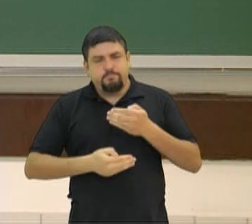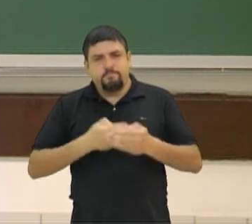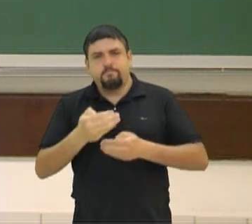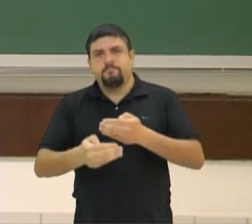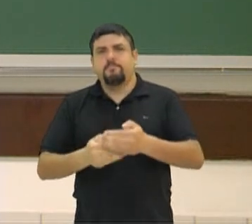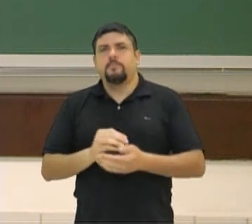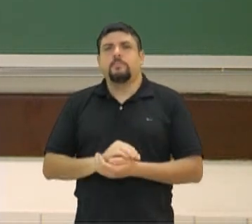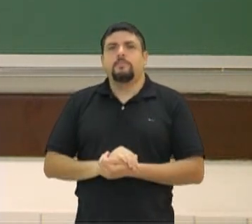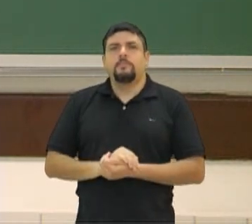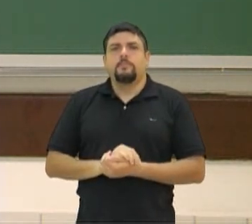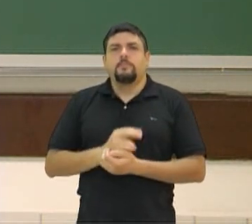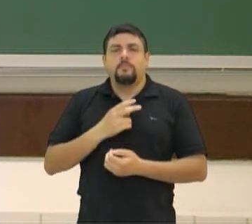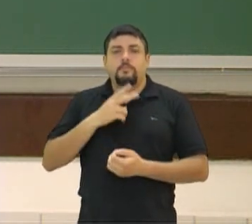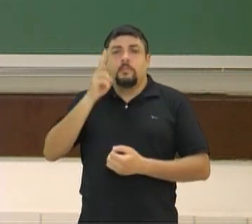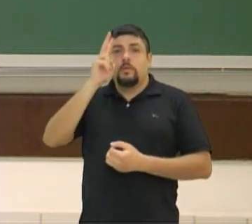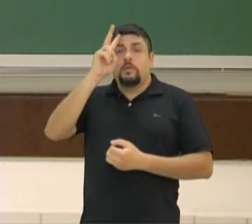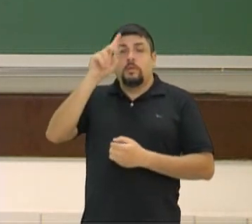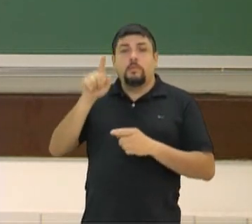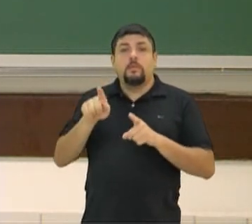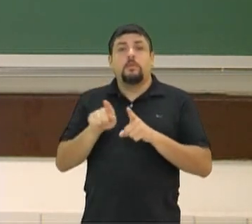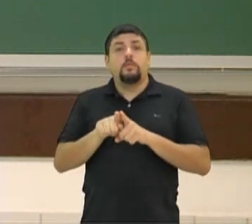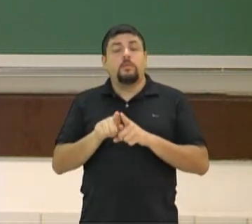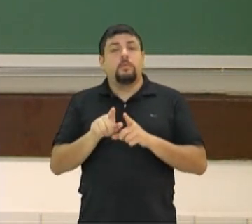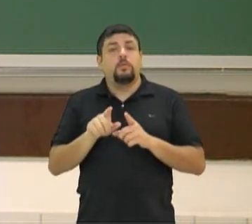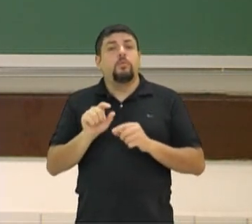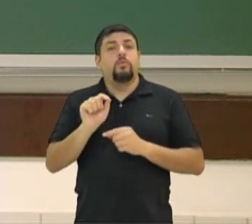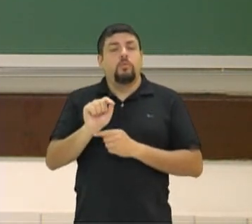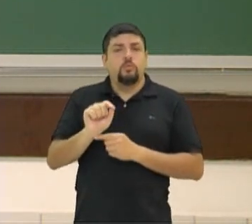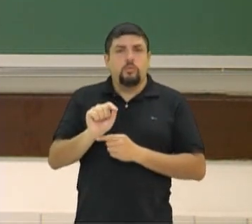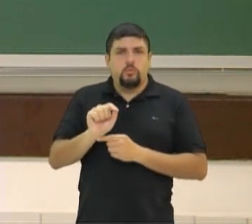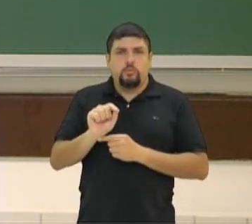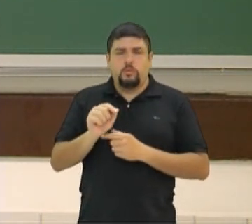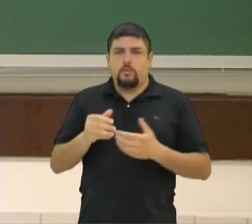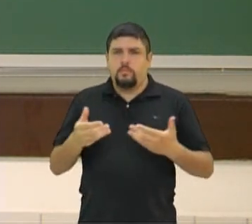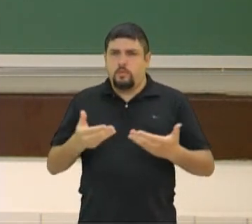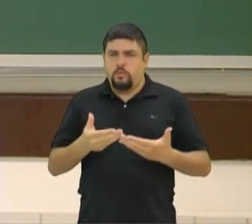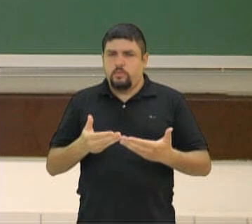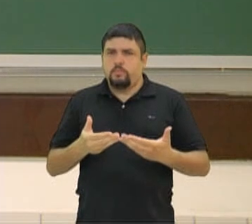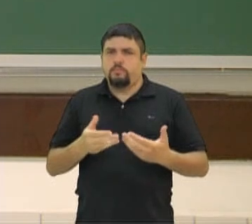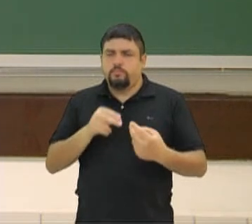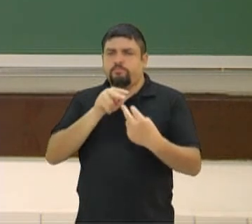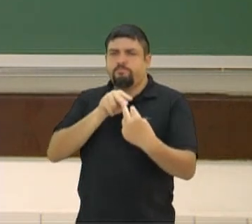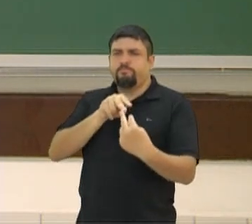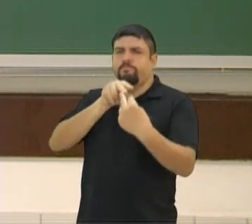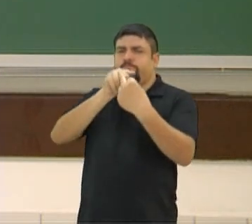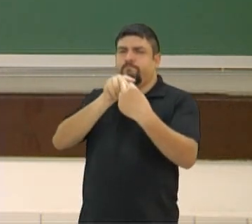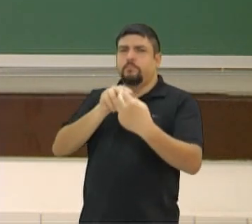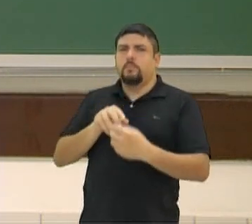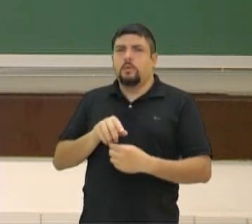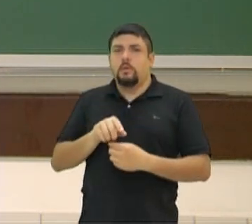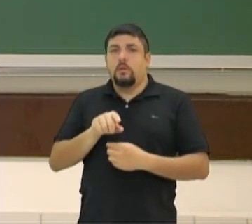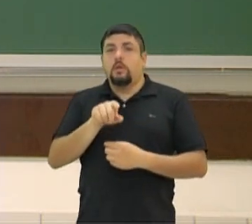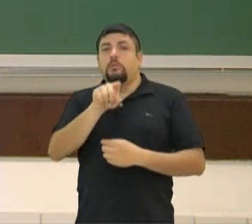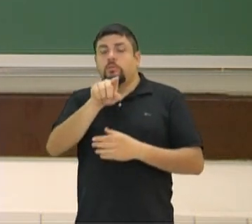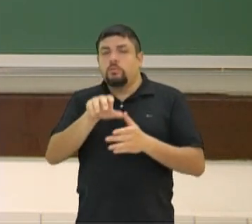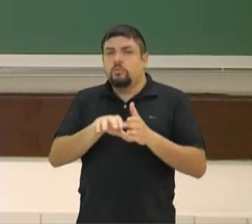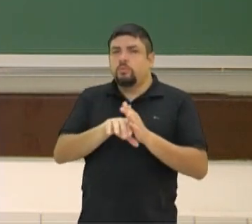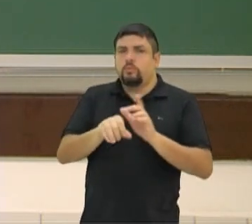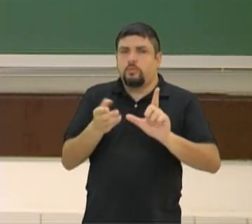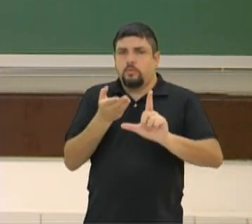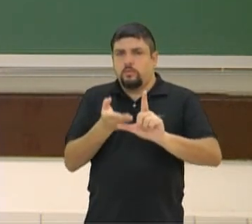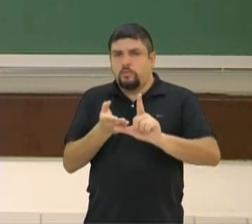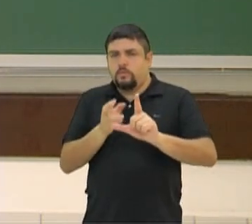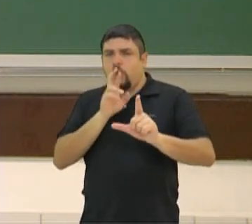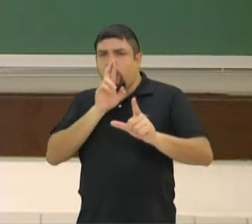pouquinho das nossas atribuições. Estou aqui com vocês hoje. Espero que vocês aí agora respondam chamada no Classroom, façam